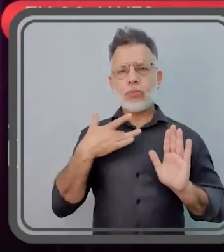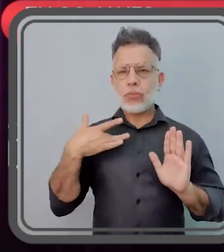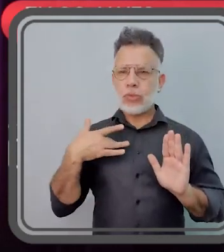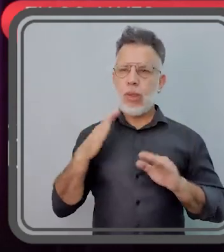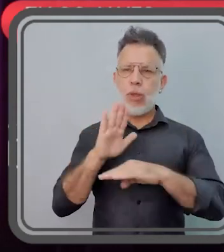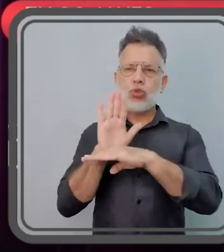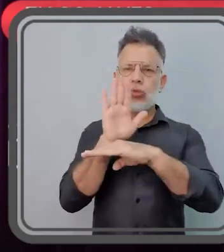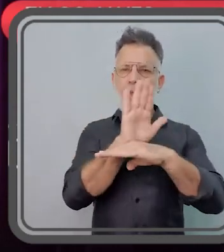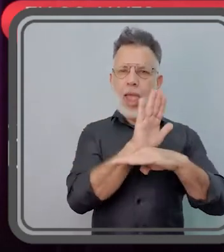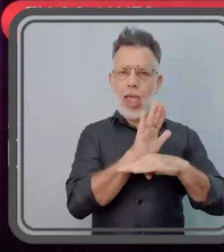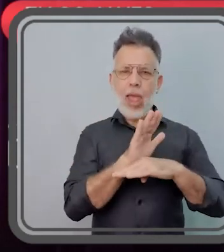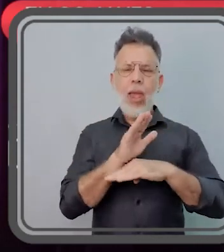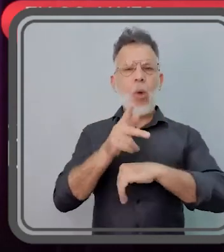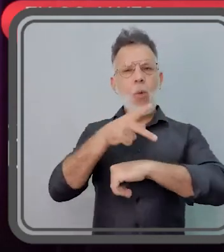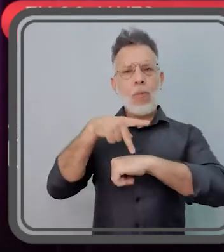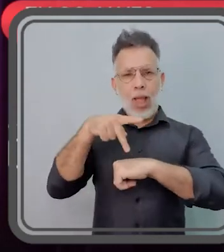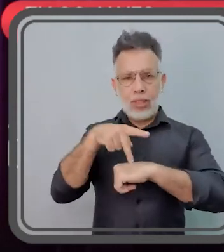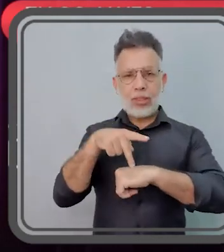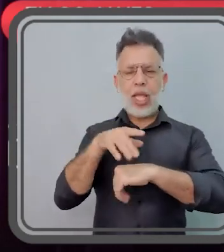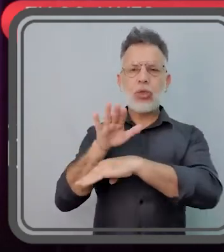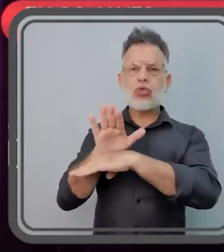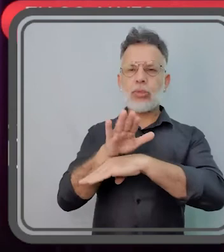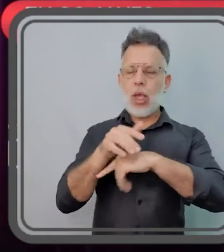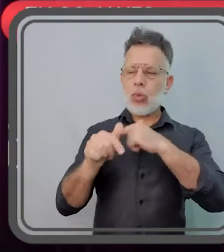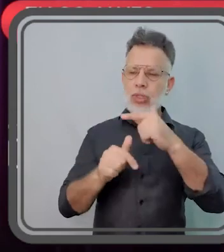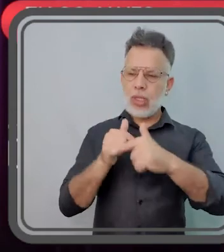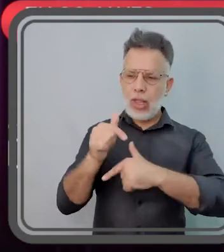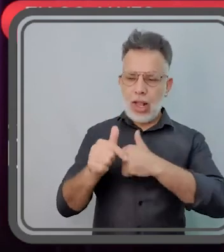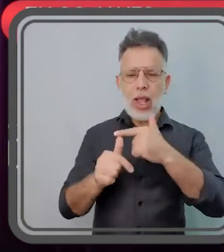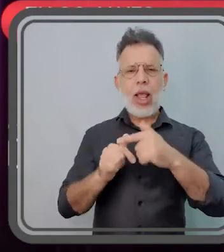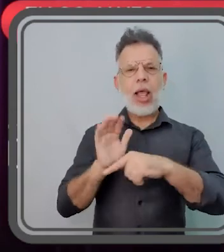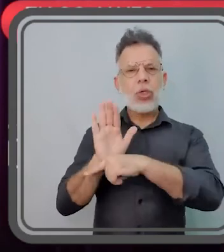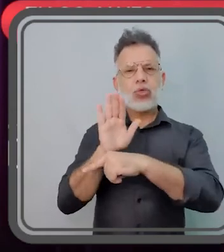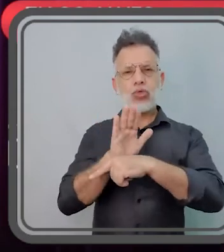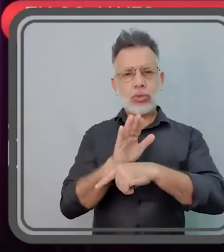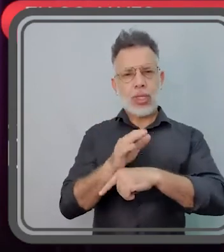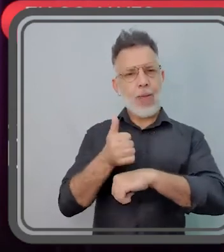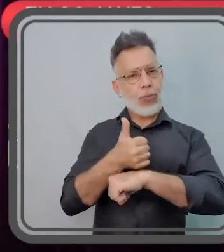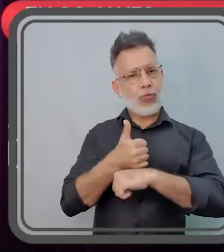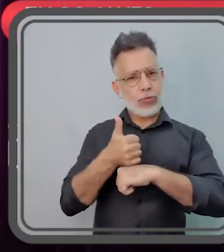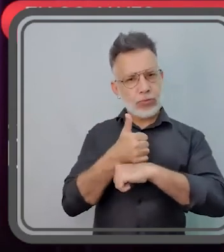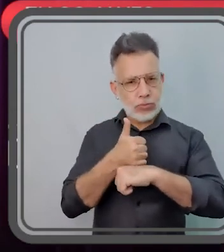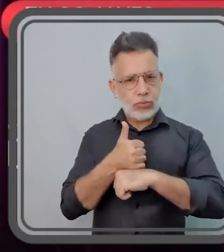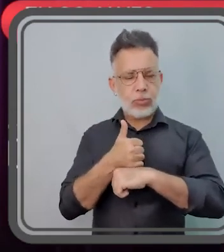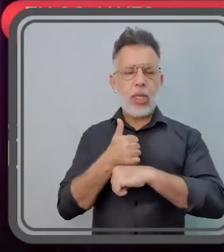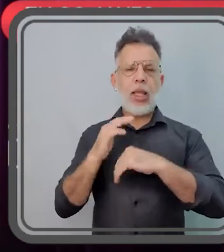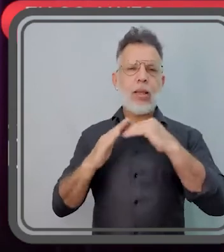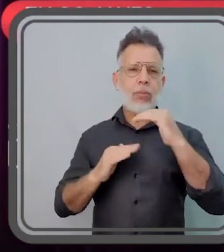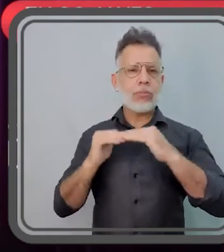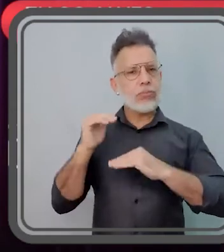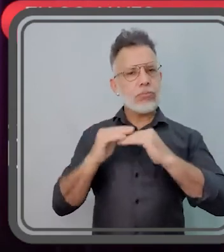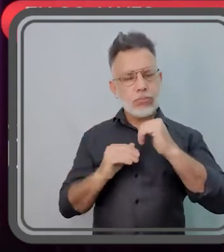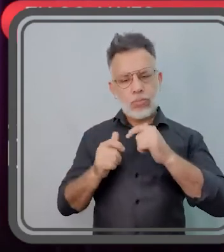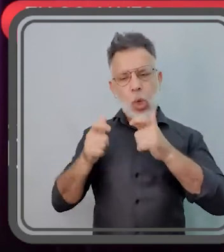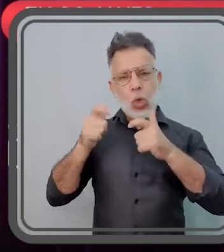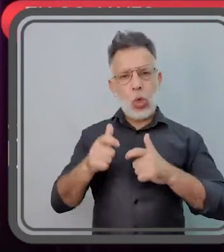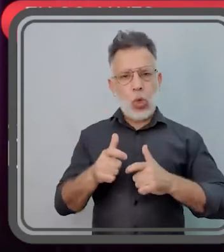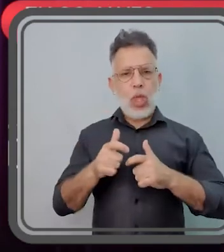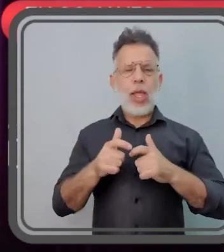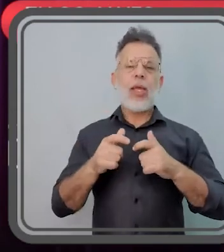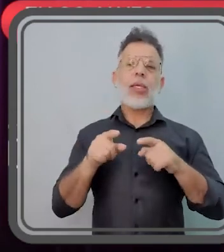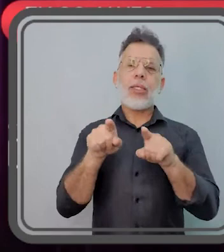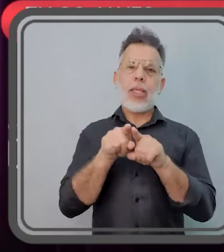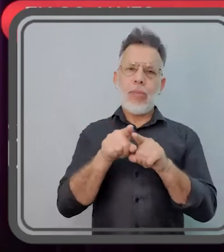ajudar país, ajudar empregos, ajudar talentos, criar mão de obras local e, final de conta,